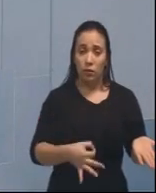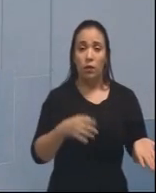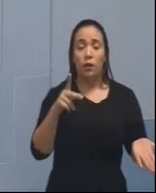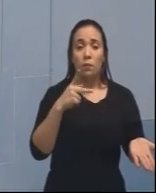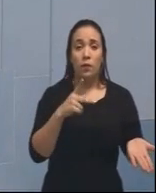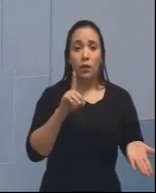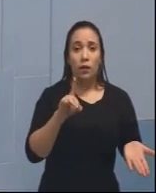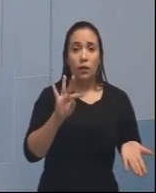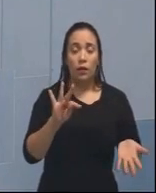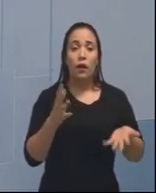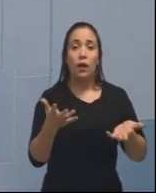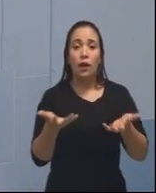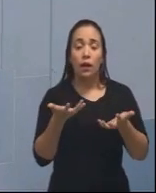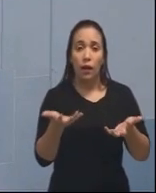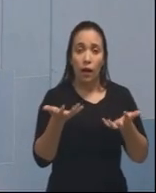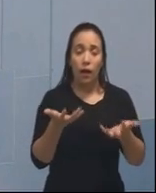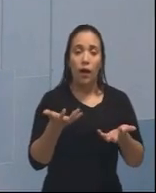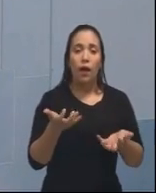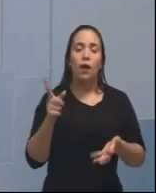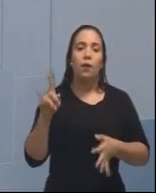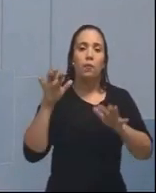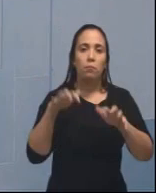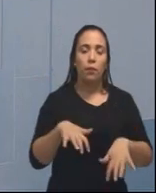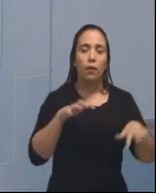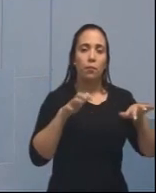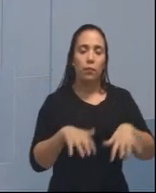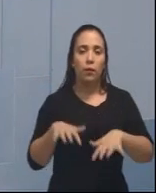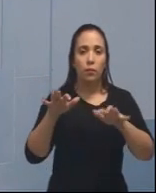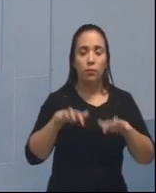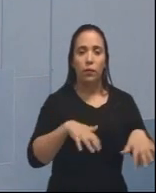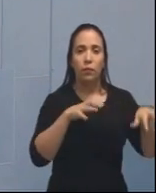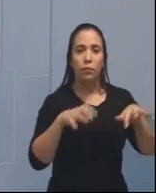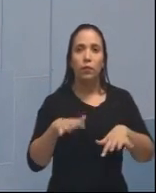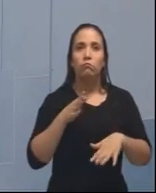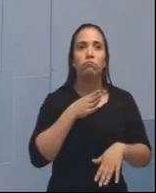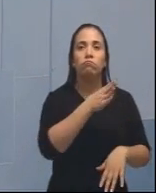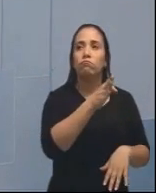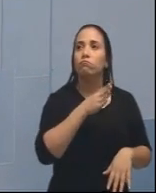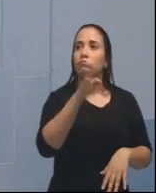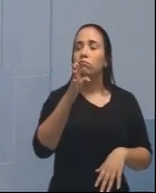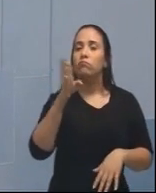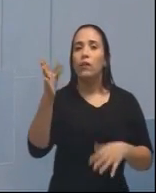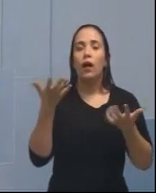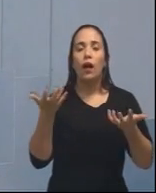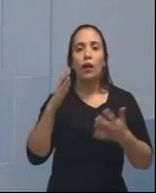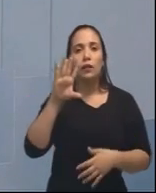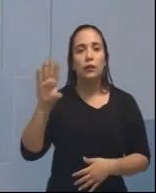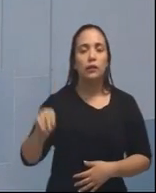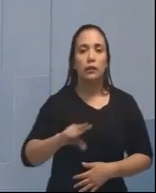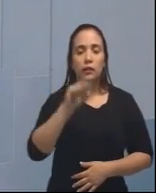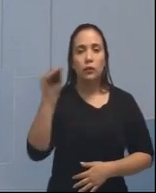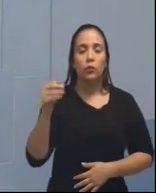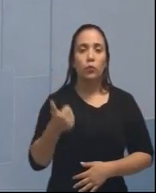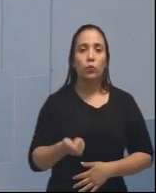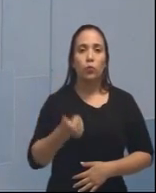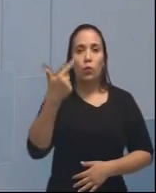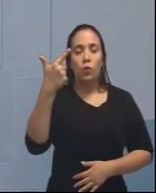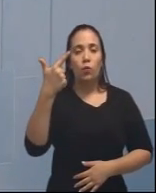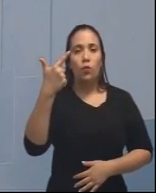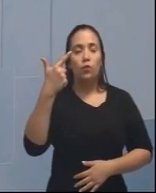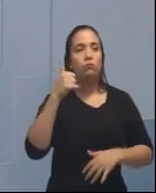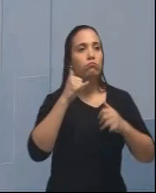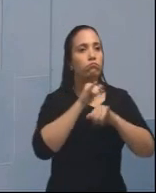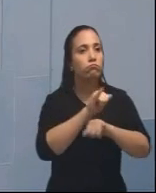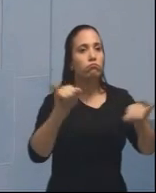PDT deseja fazer, através dessas caravanas, que o nome Ciro Gomes e o número 12 fique fixado